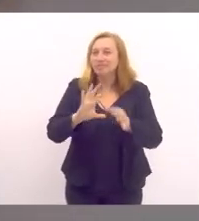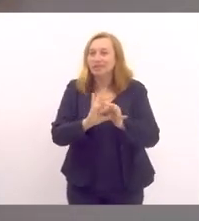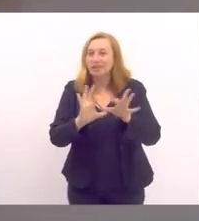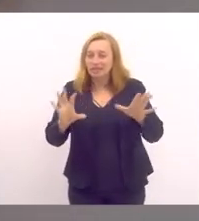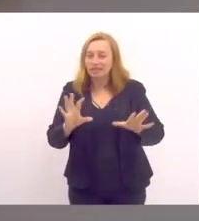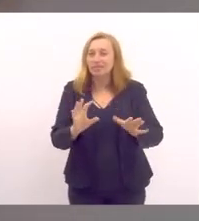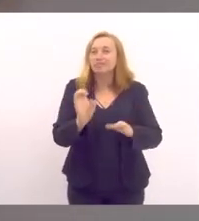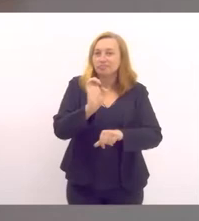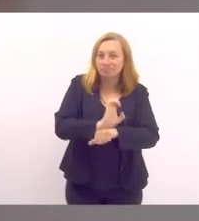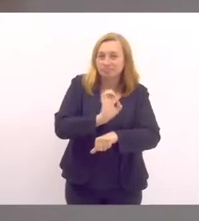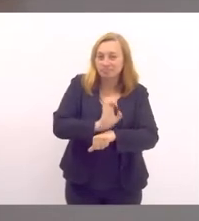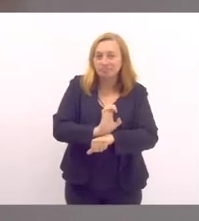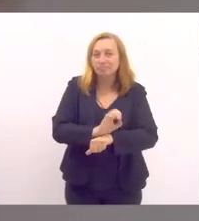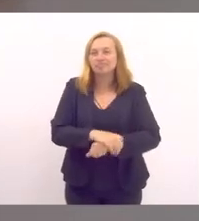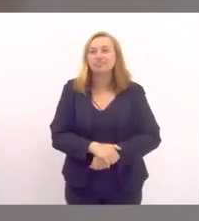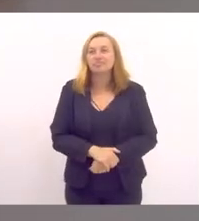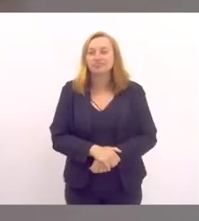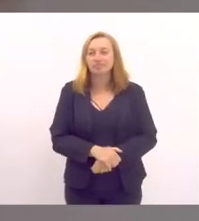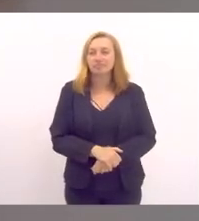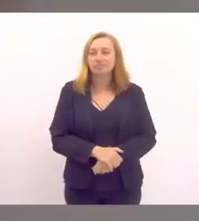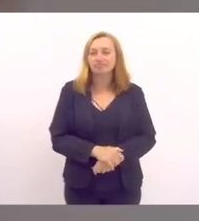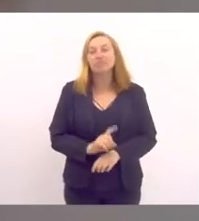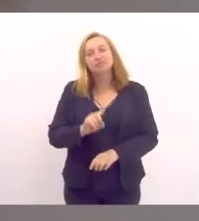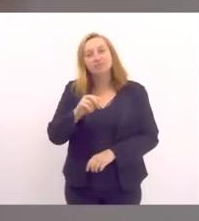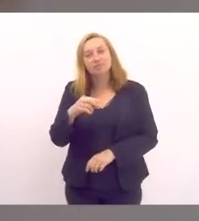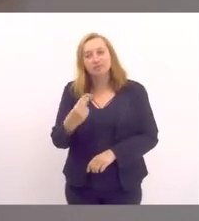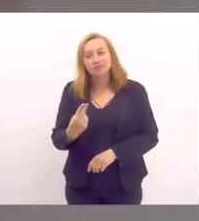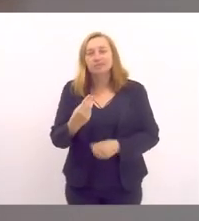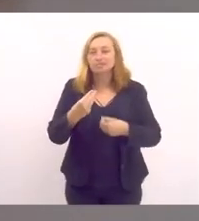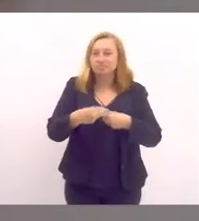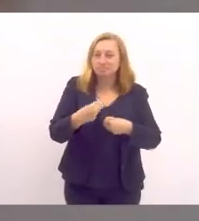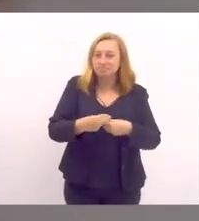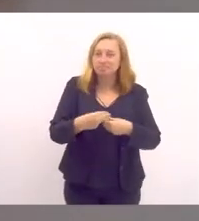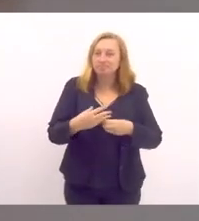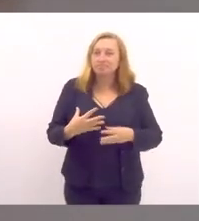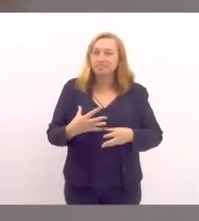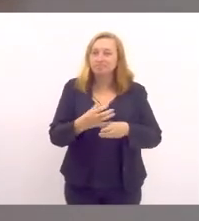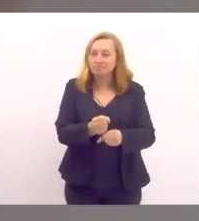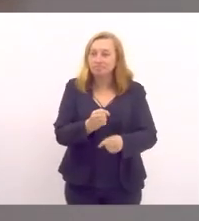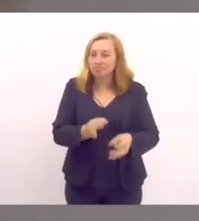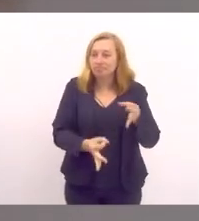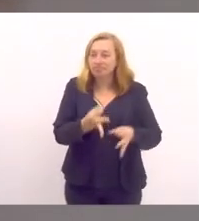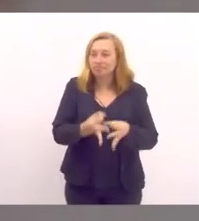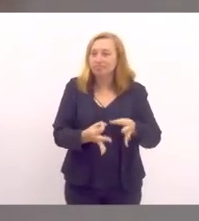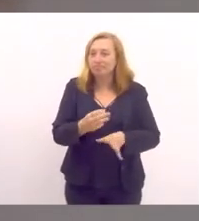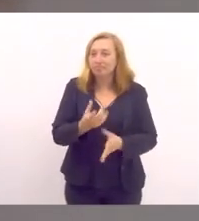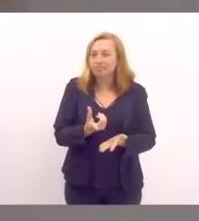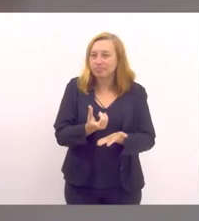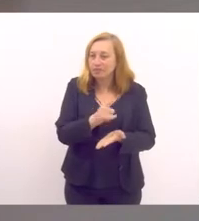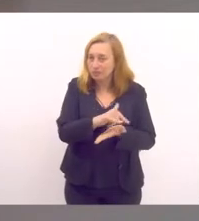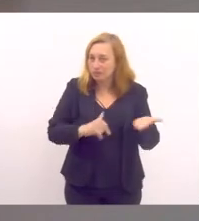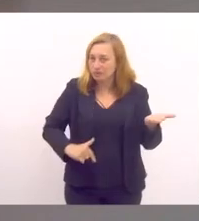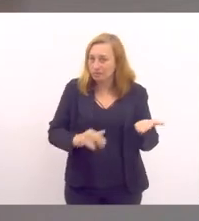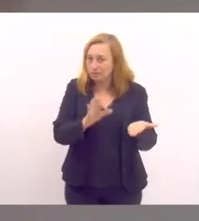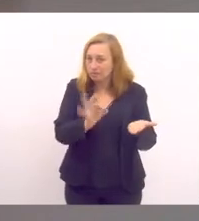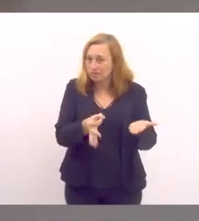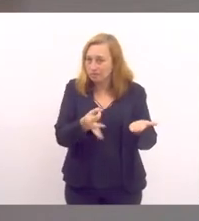ao Estado, né, autorizando o município, que é o Tribunal de Contas, passaria a ter um documento legal para que os municípios possam